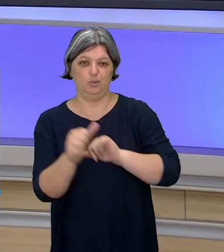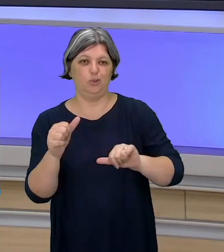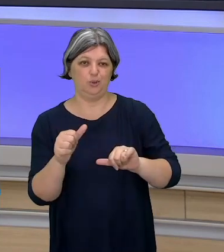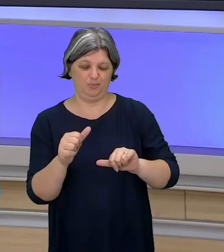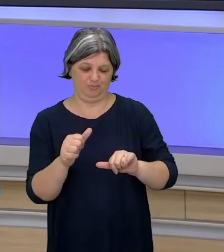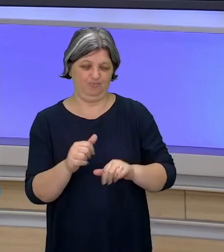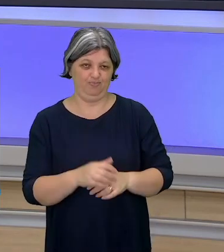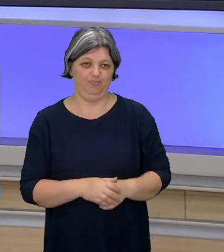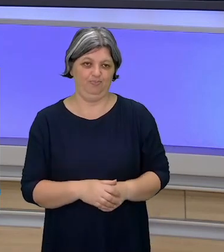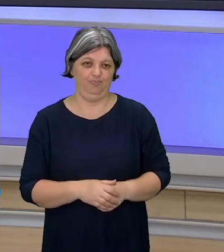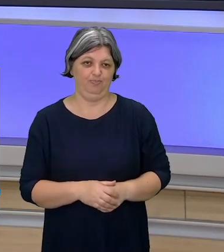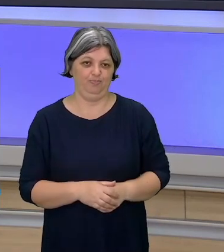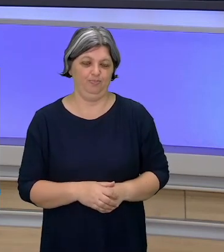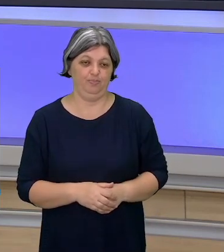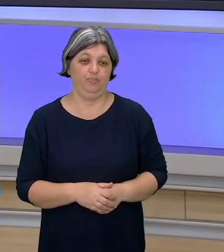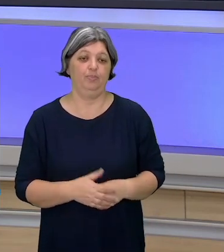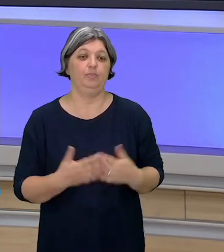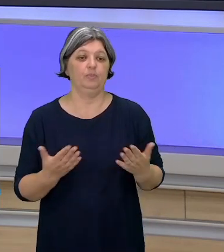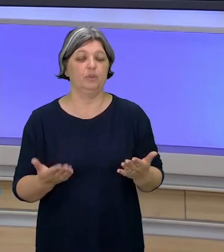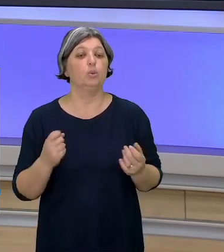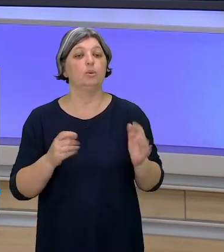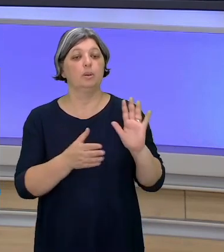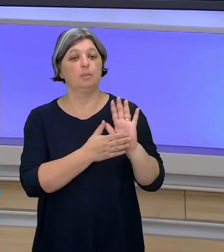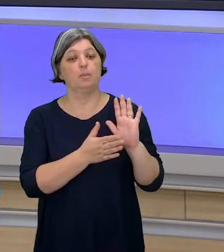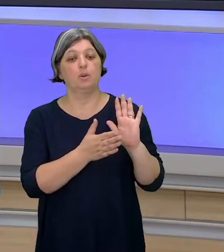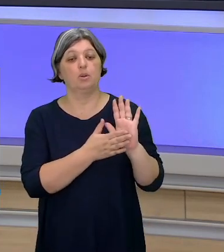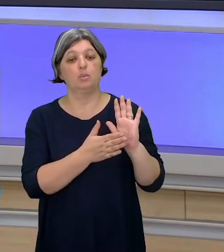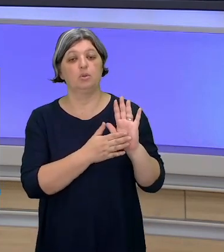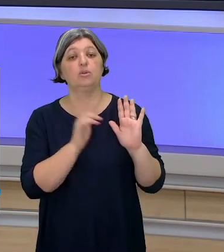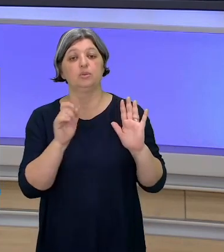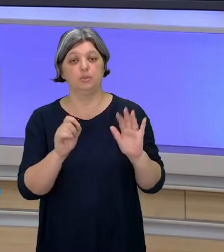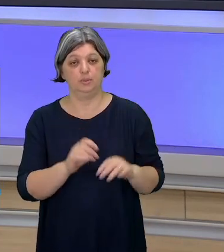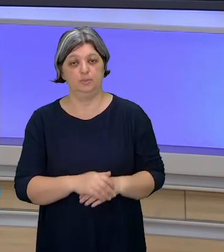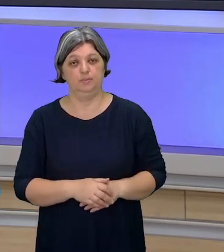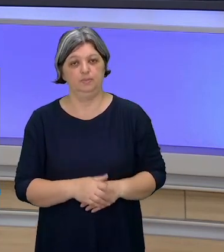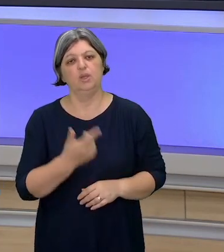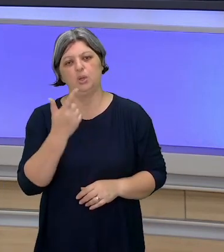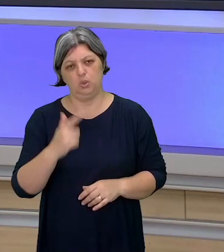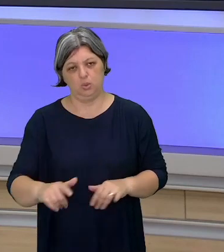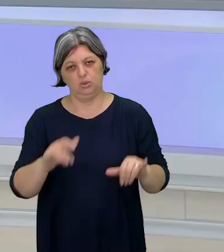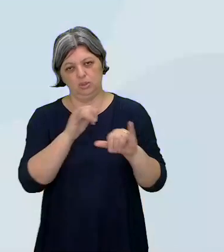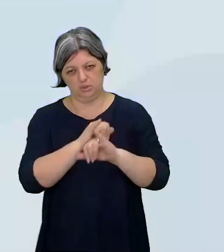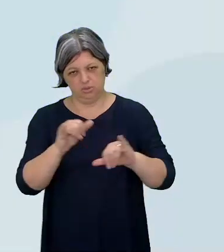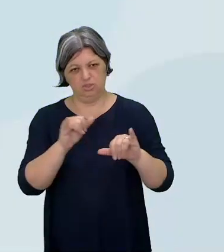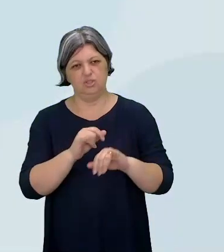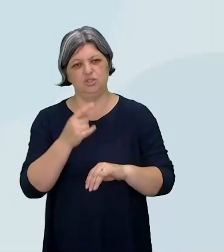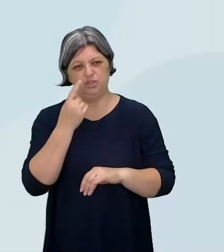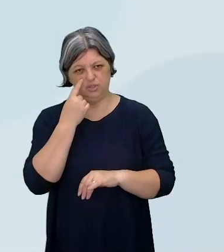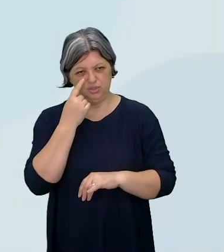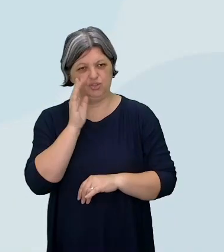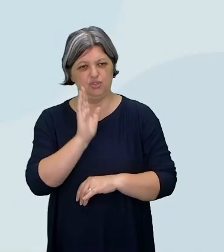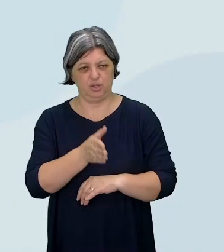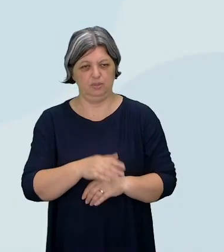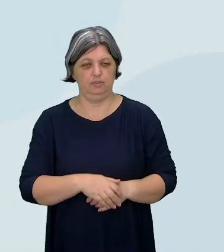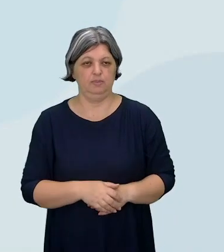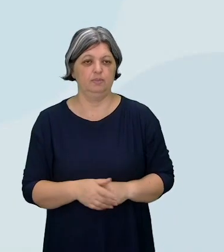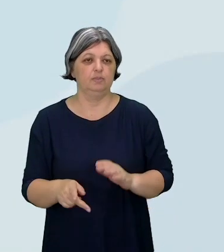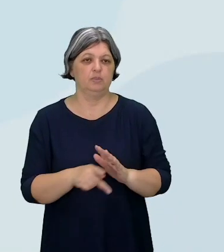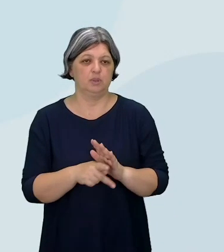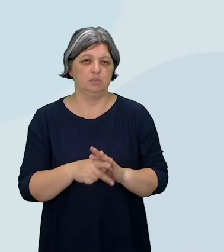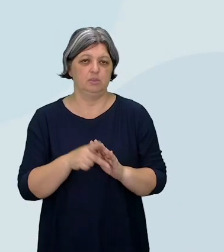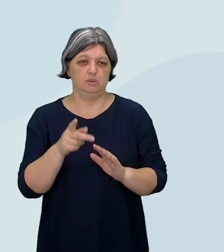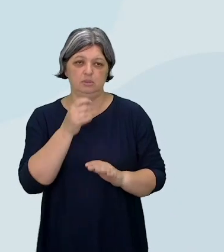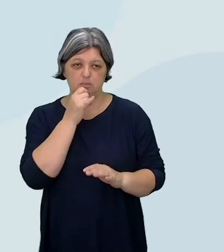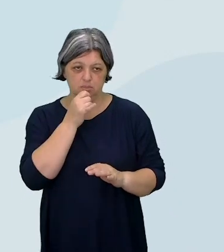significado. Então, qual é a proposta? Eu trouxe outras notícias, a gente já viu algumas delas. Essa, por exemplo, é O